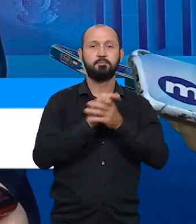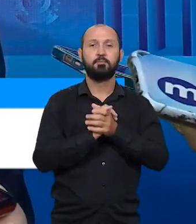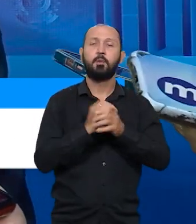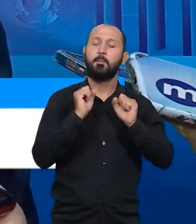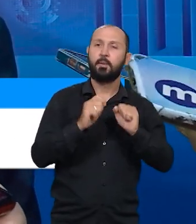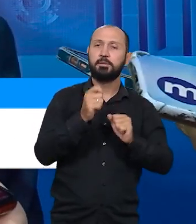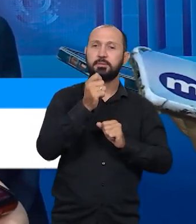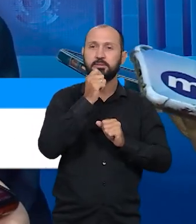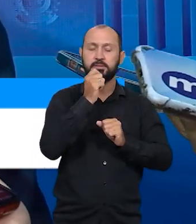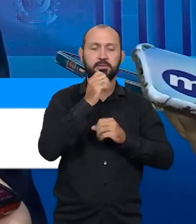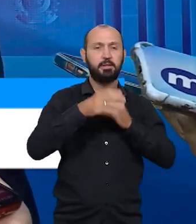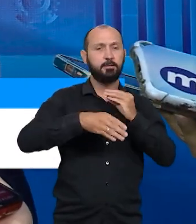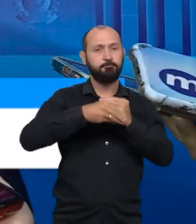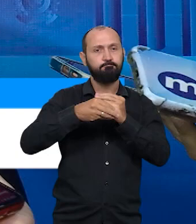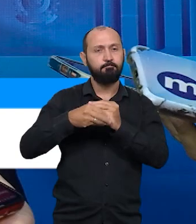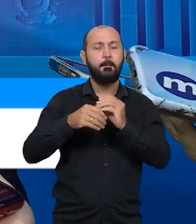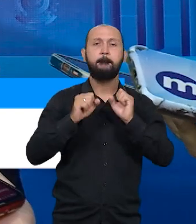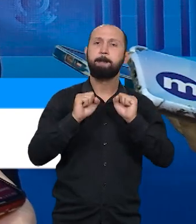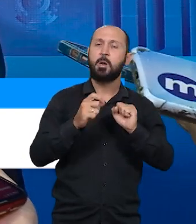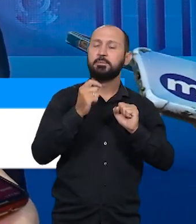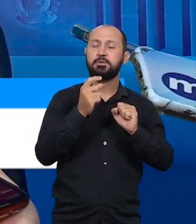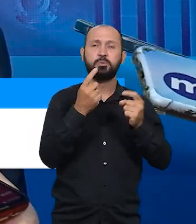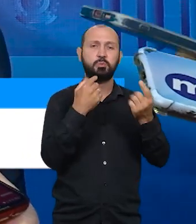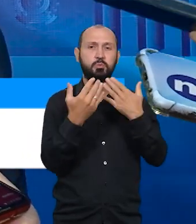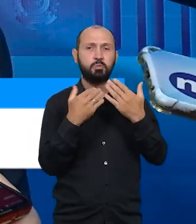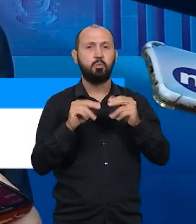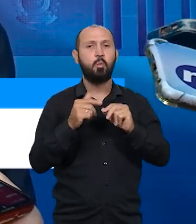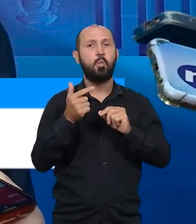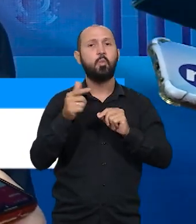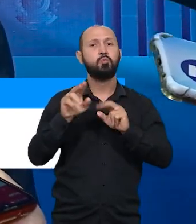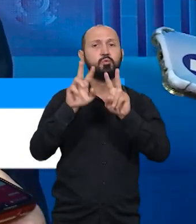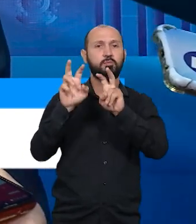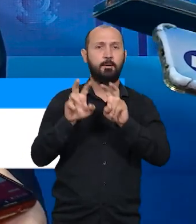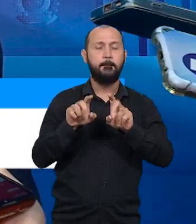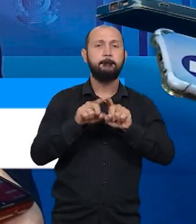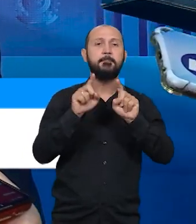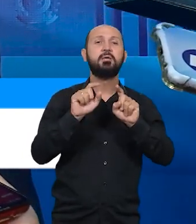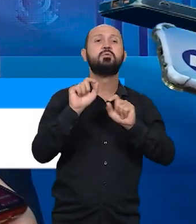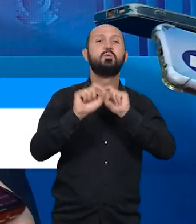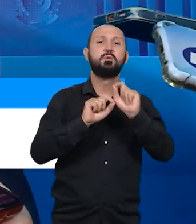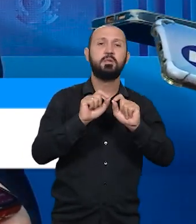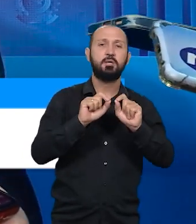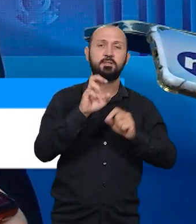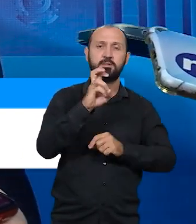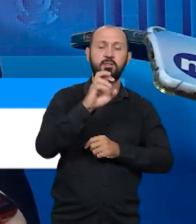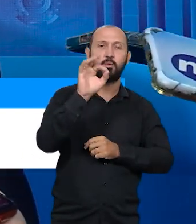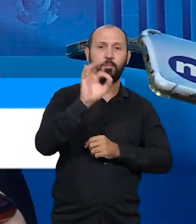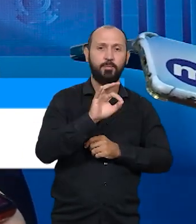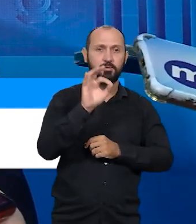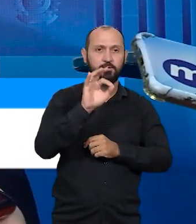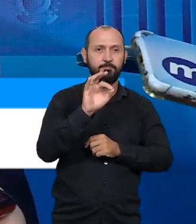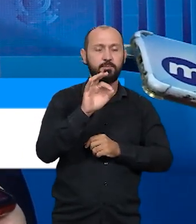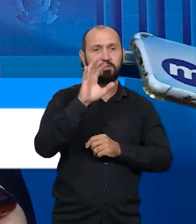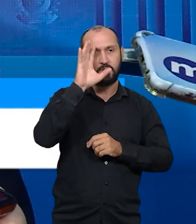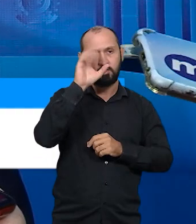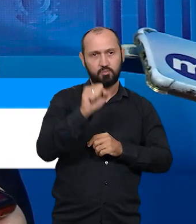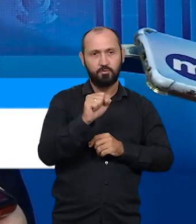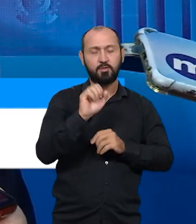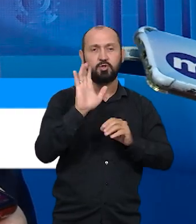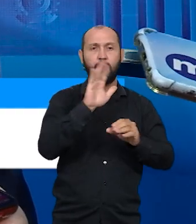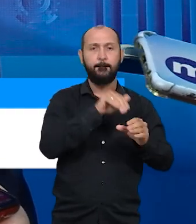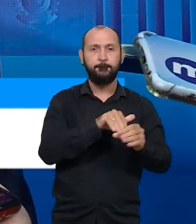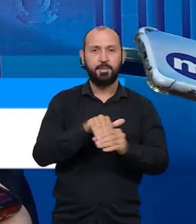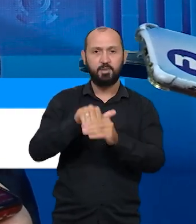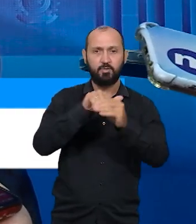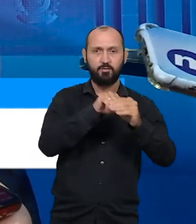podendo ainda receber emendas podendo ainda ser discutido outras questões mas o fato é que 5% está definido